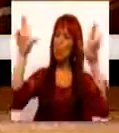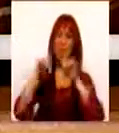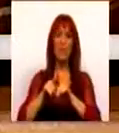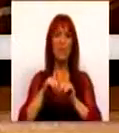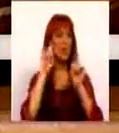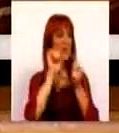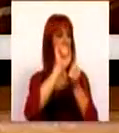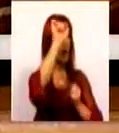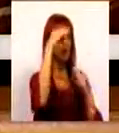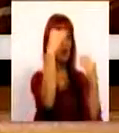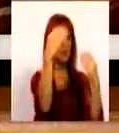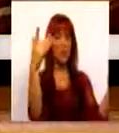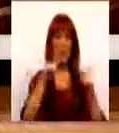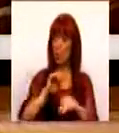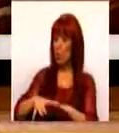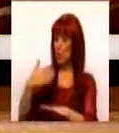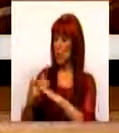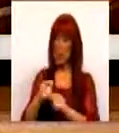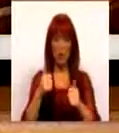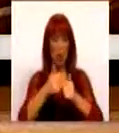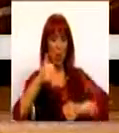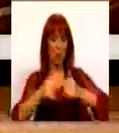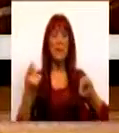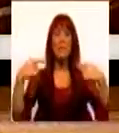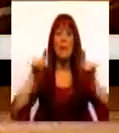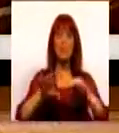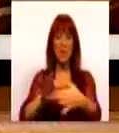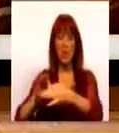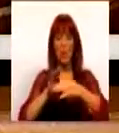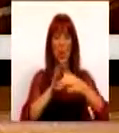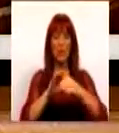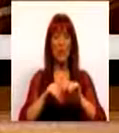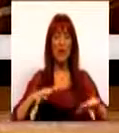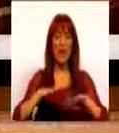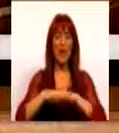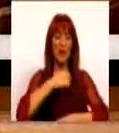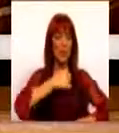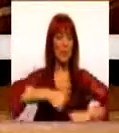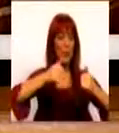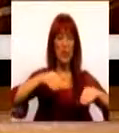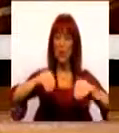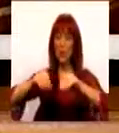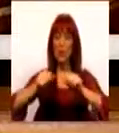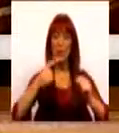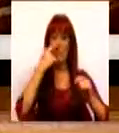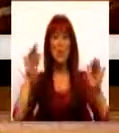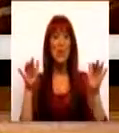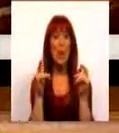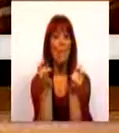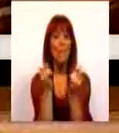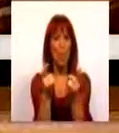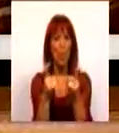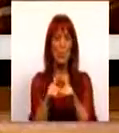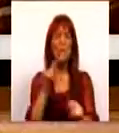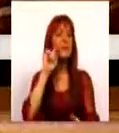nas qualificações, no reforço da competitividade, mas também da coesão, das redes urbanas e dos territórios da baixa densidade e